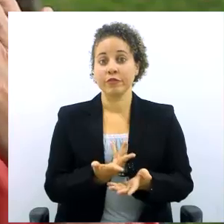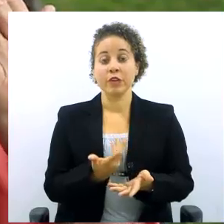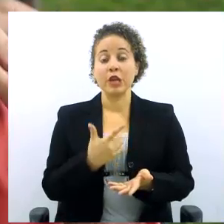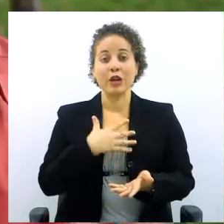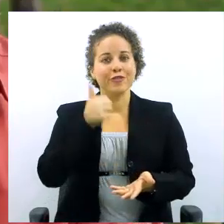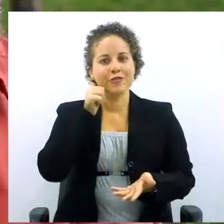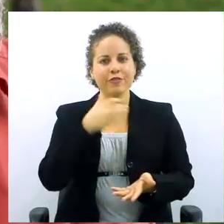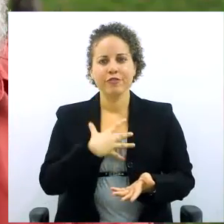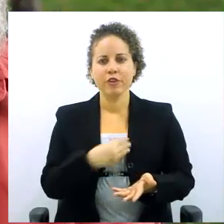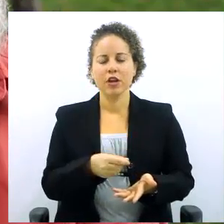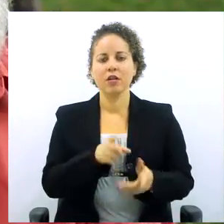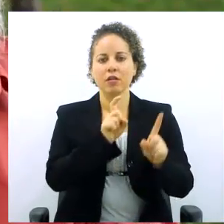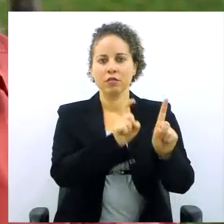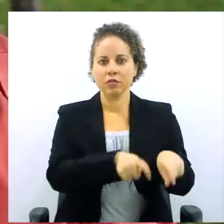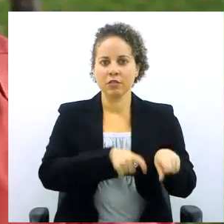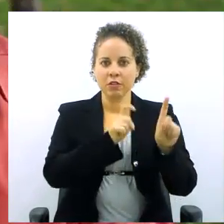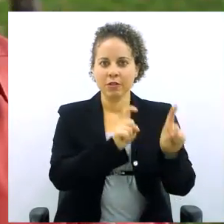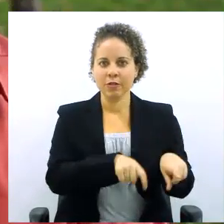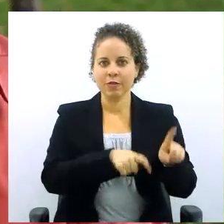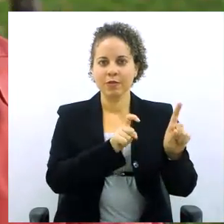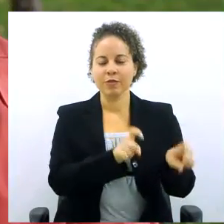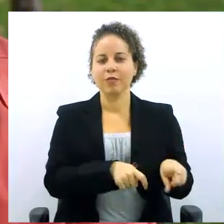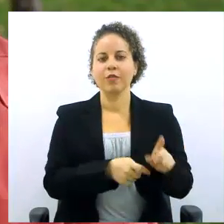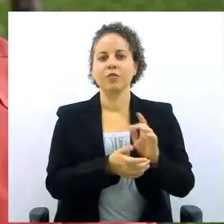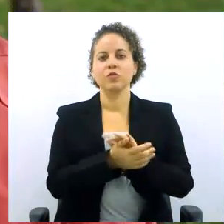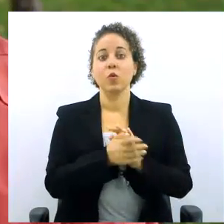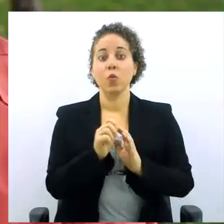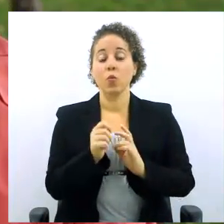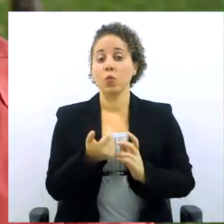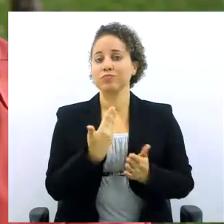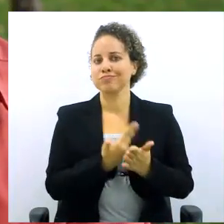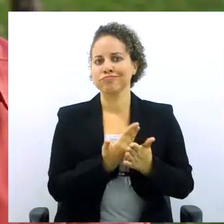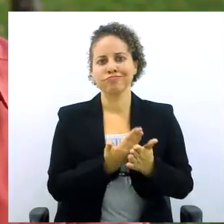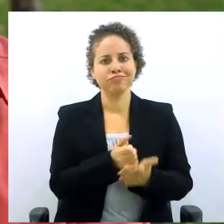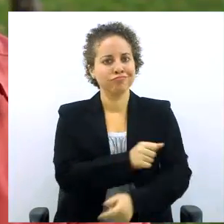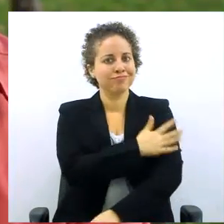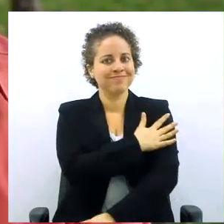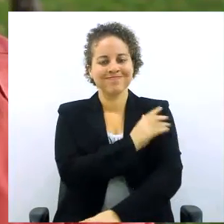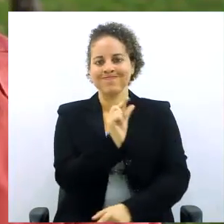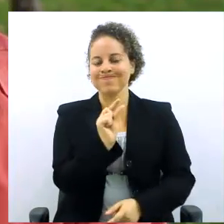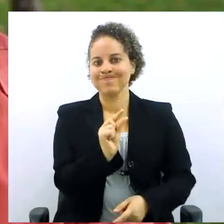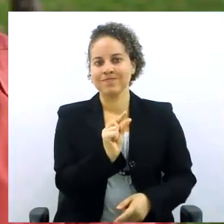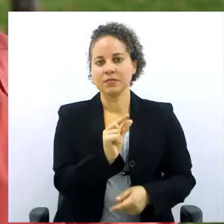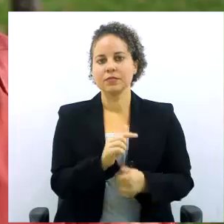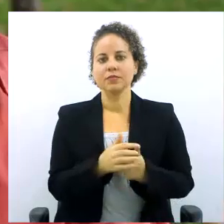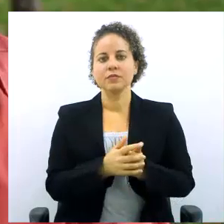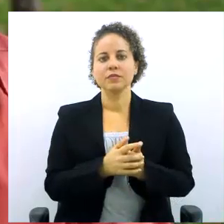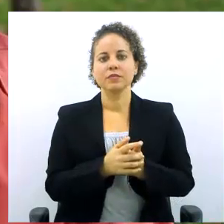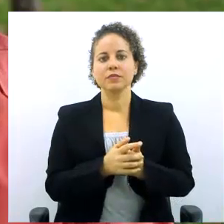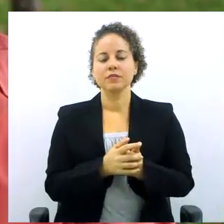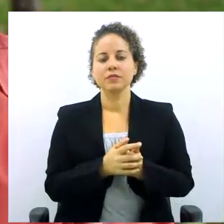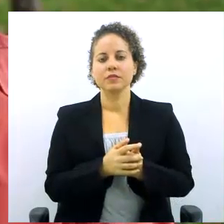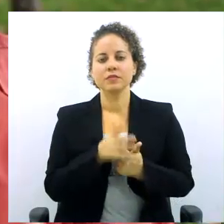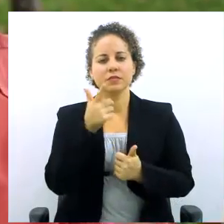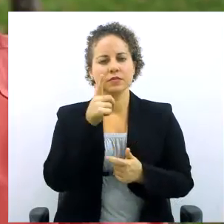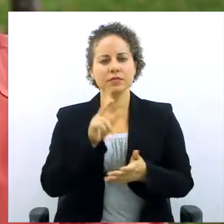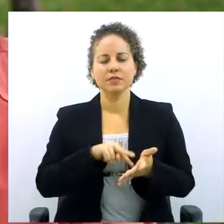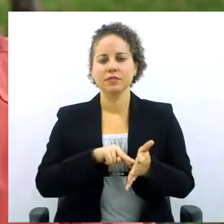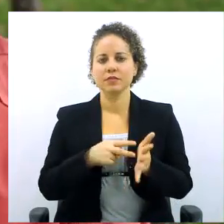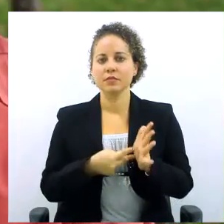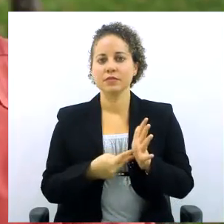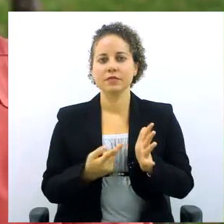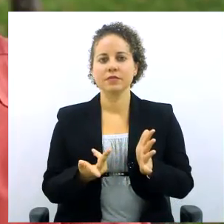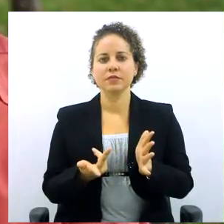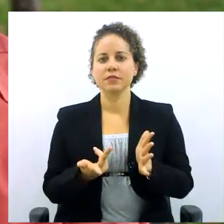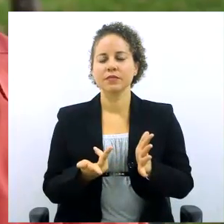né? Agricultor, vamos chamar assim, semi-analfabeto, talvez seja analfabeto, não quer dizer nada, a sabedoria não